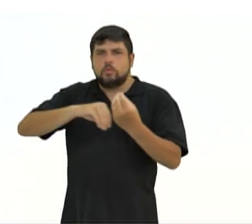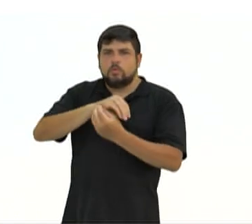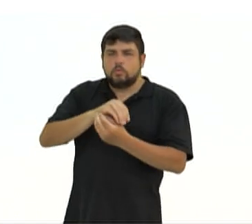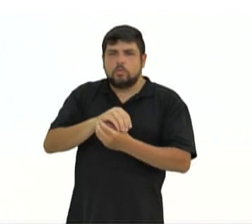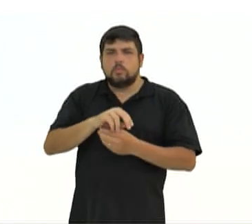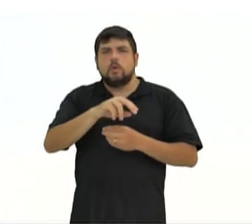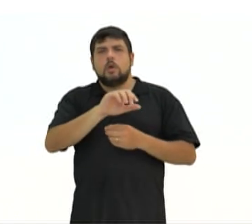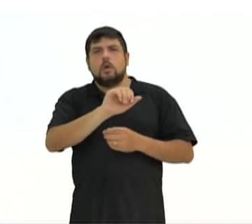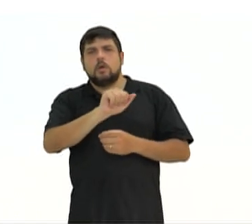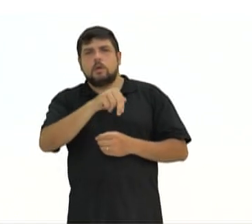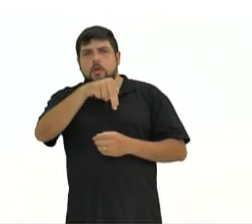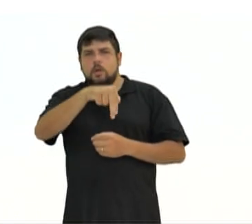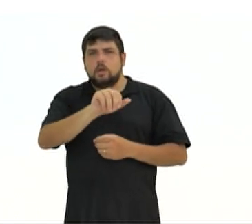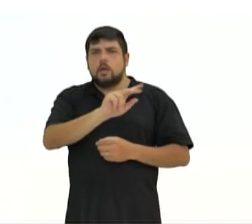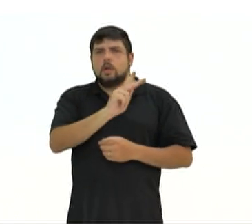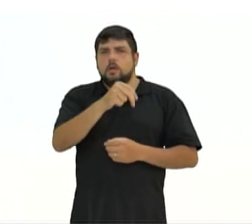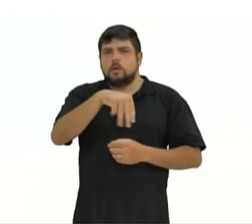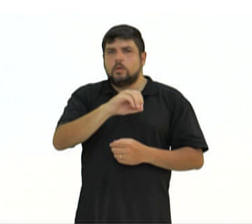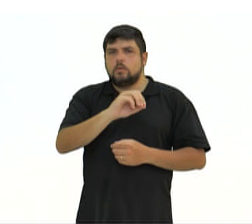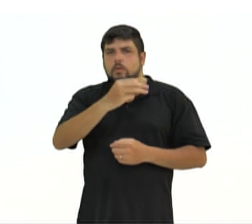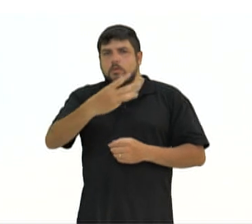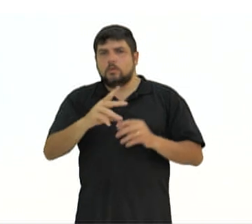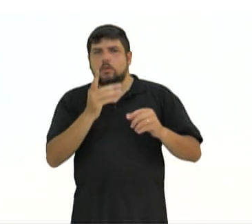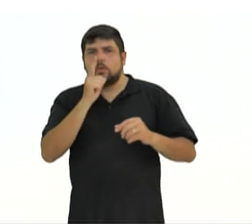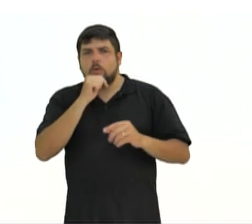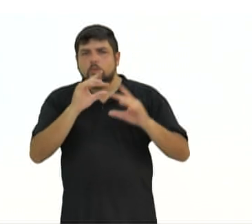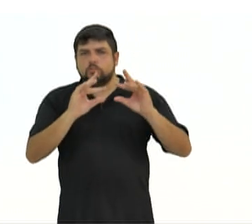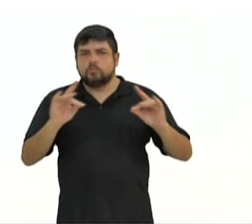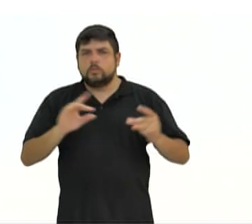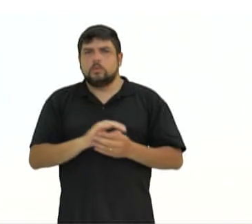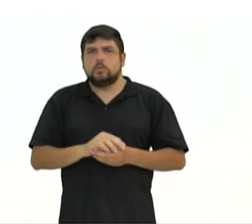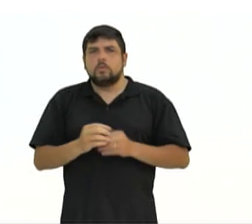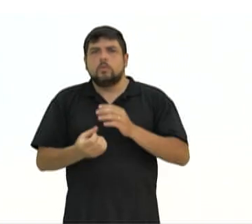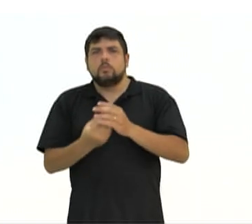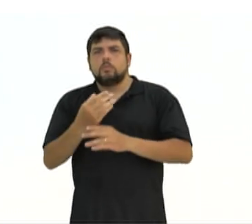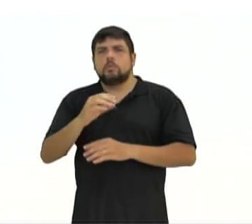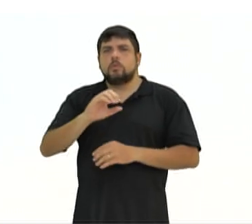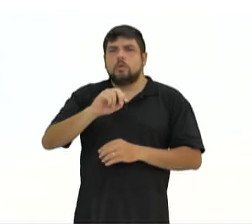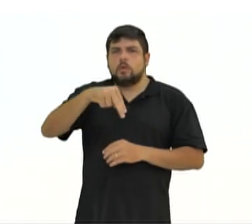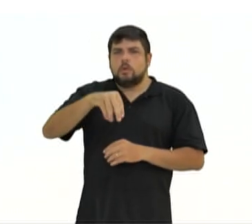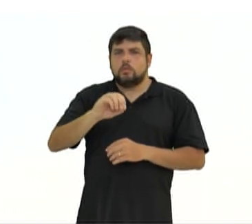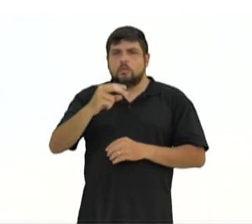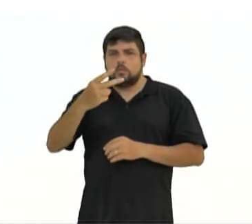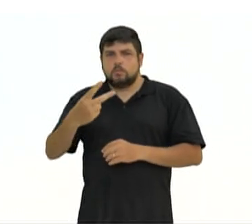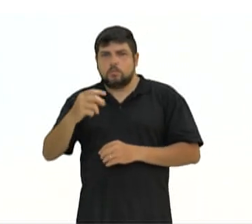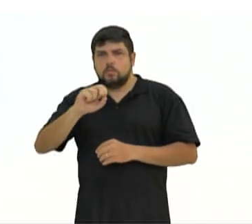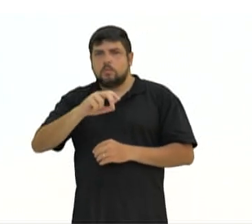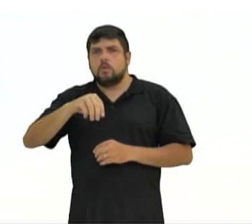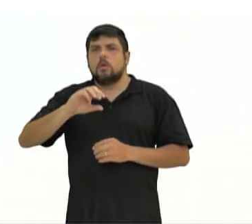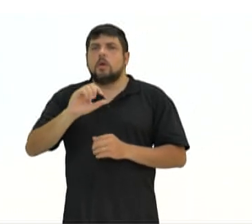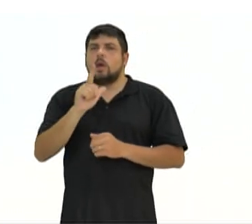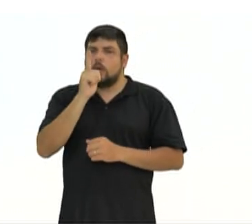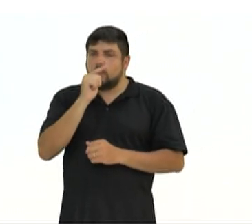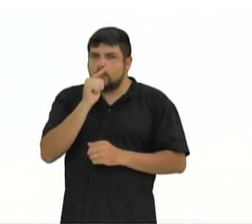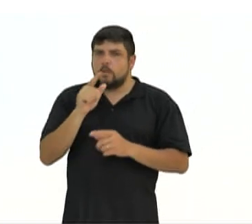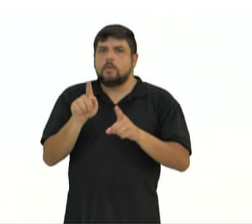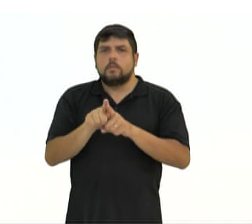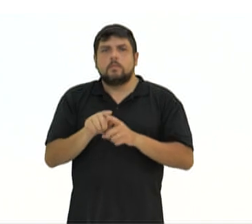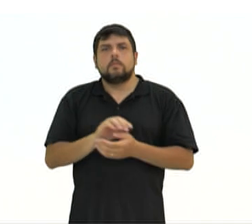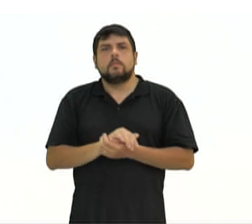diluído, HNO3 aquoso, e produz óxido de nitrogênio 4, NO2, e água, e o composto